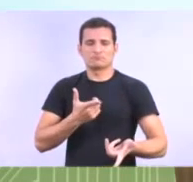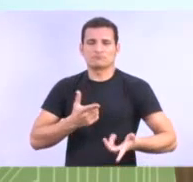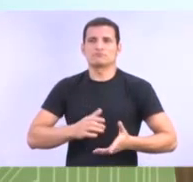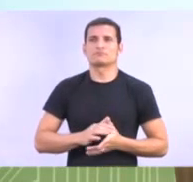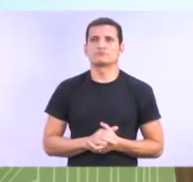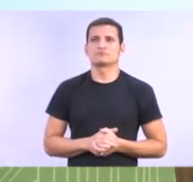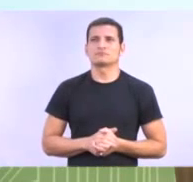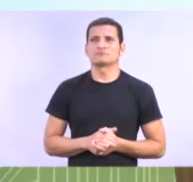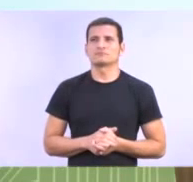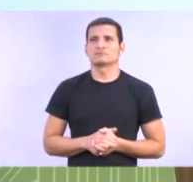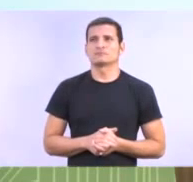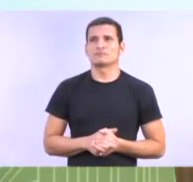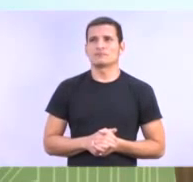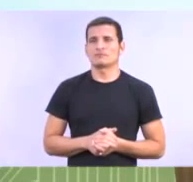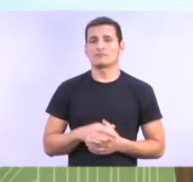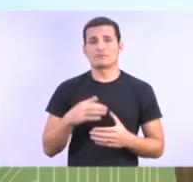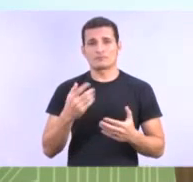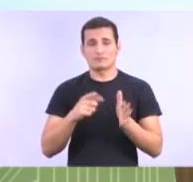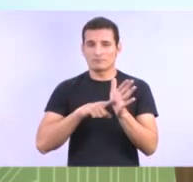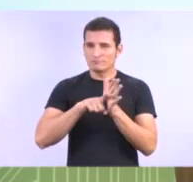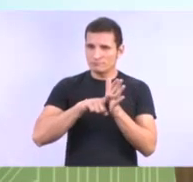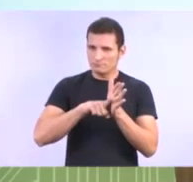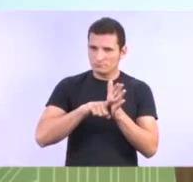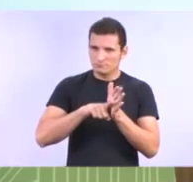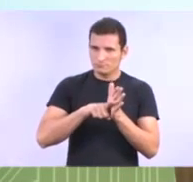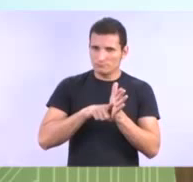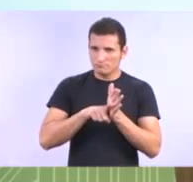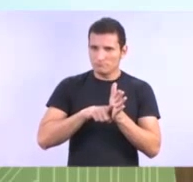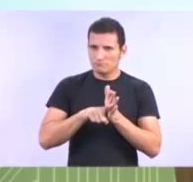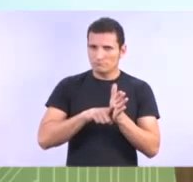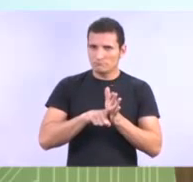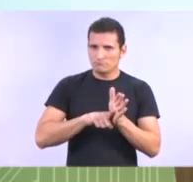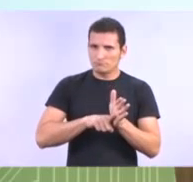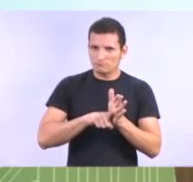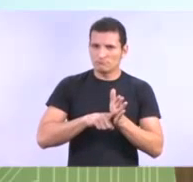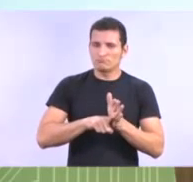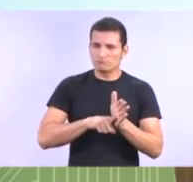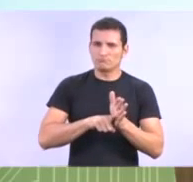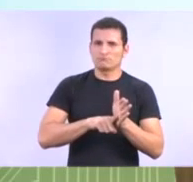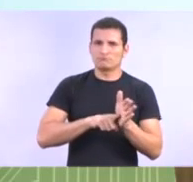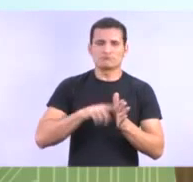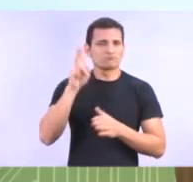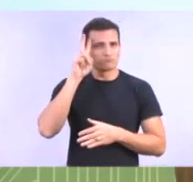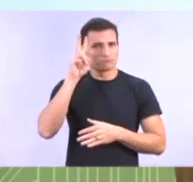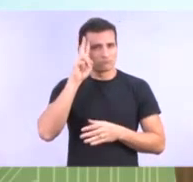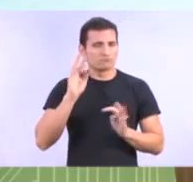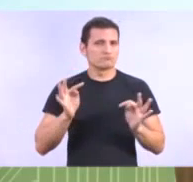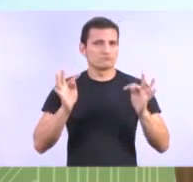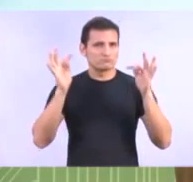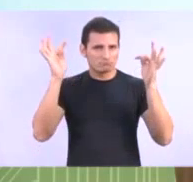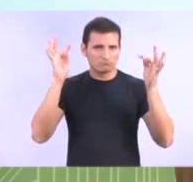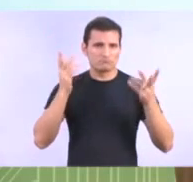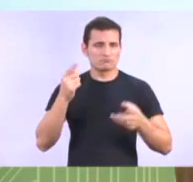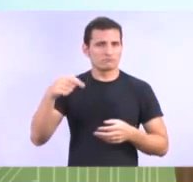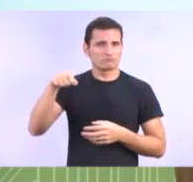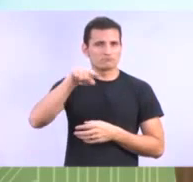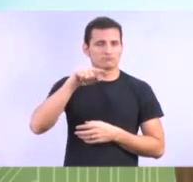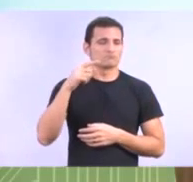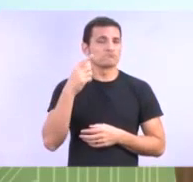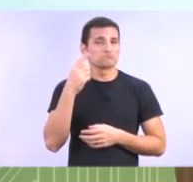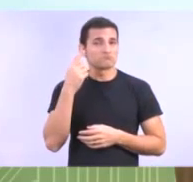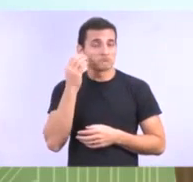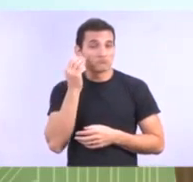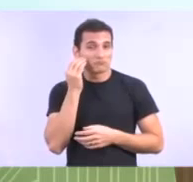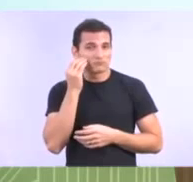Então, pesquisem um pouquinho mais sobre a história da tecnologia. Eu posso ter me equivocado aqui, mas vocês vão ver que está dentro